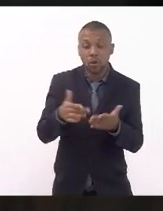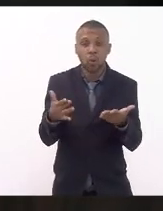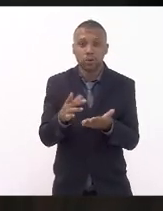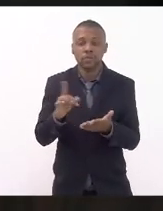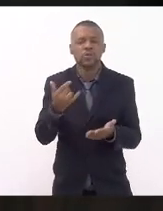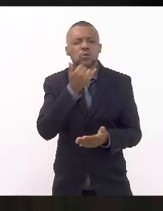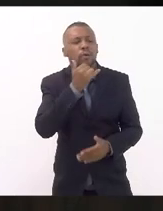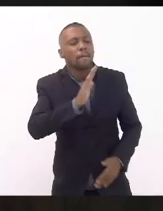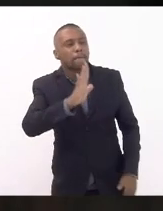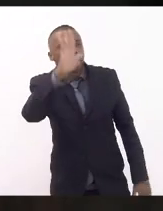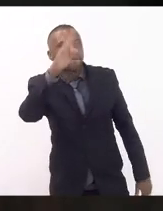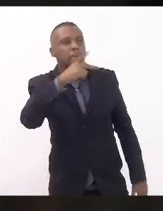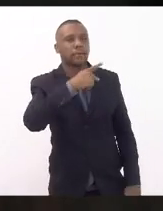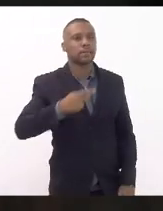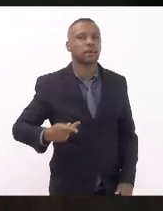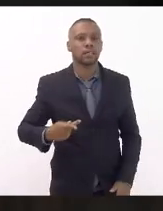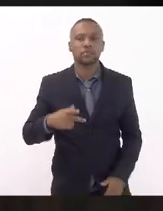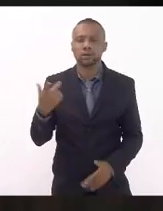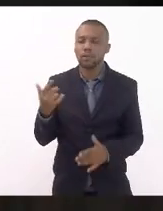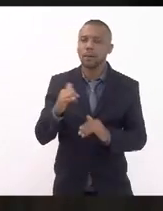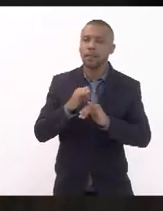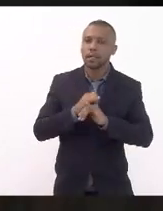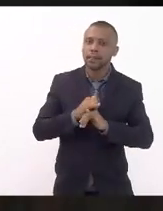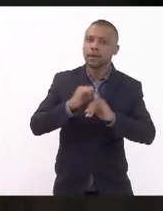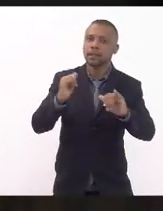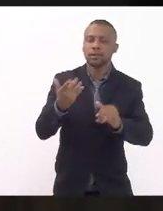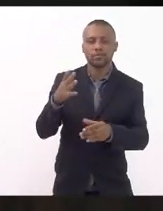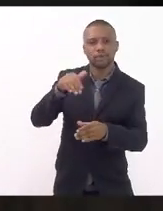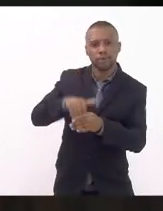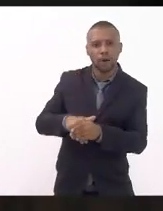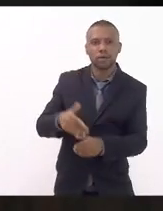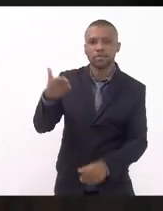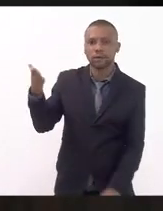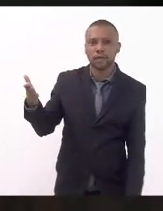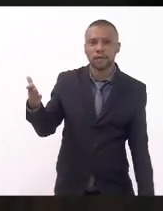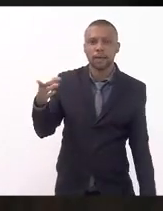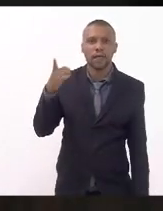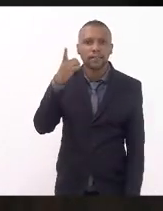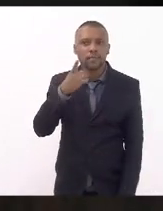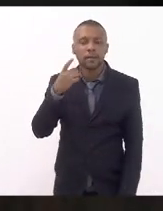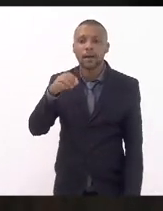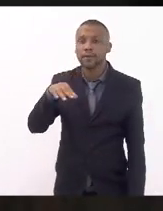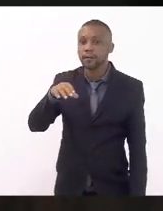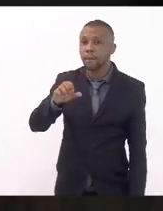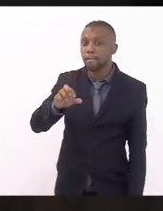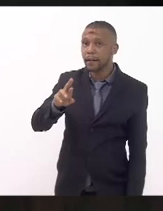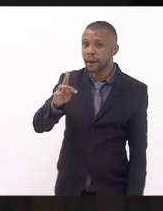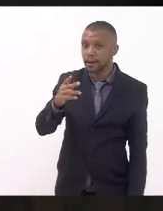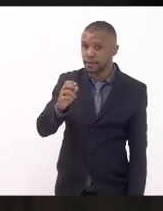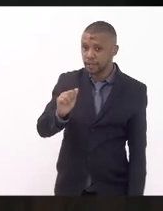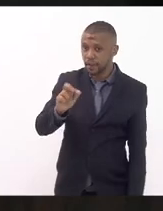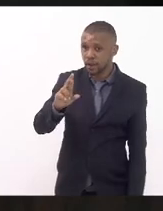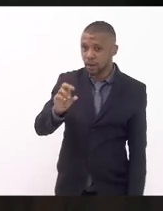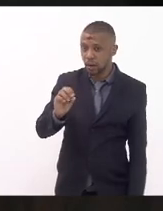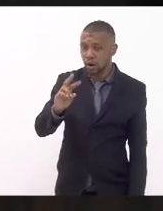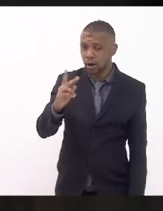Presidente. De encerrar o trabalho. Para a declaração de voto, deputada Marta Rocha e...